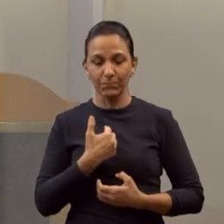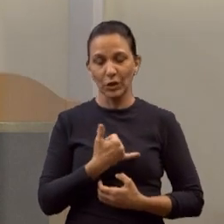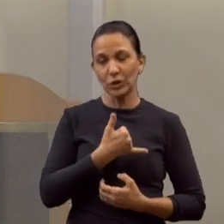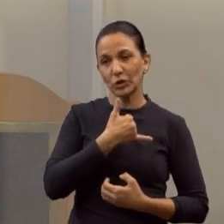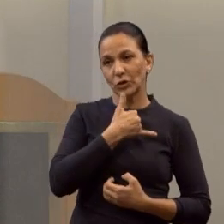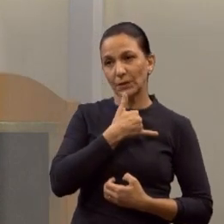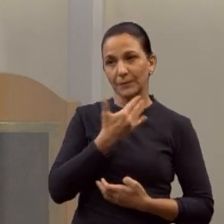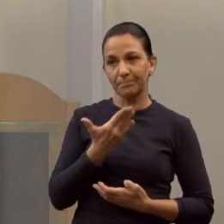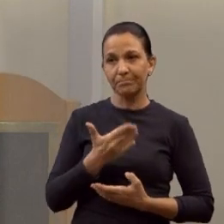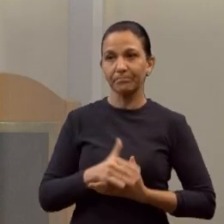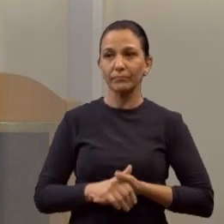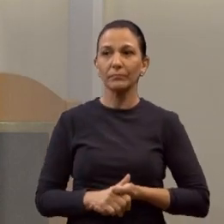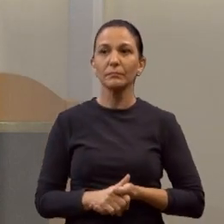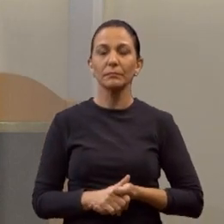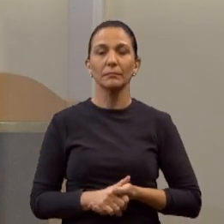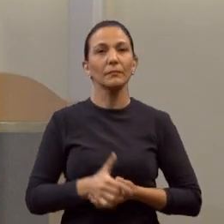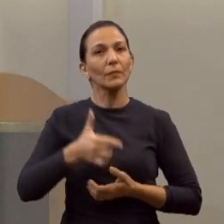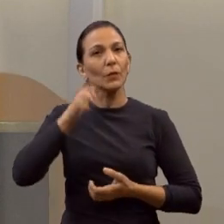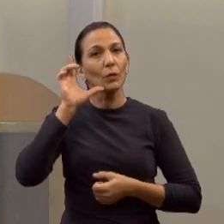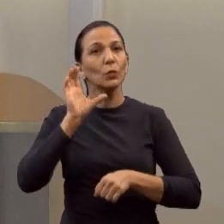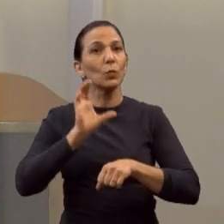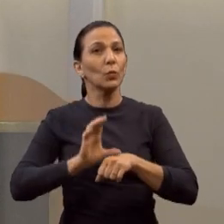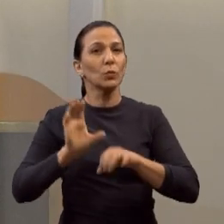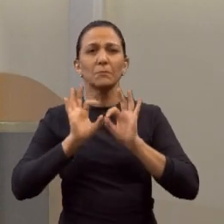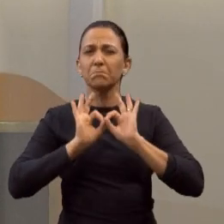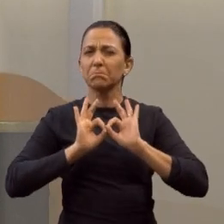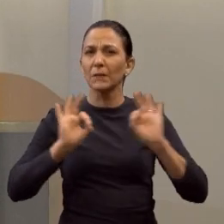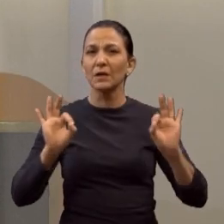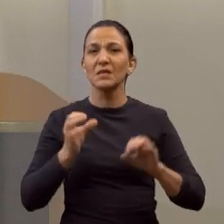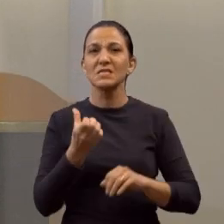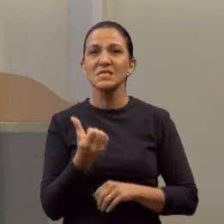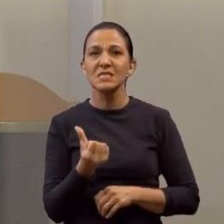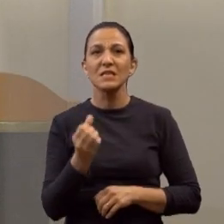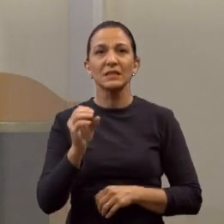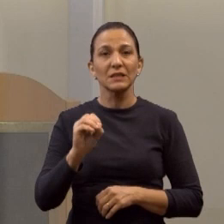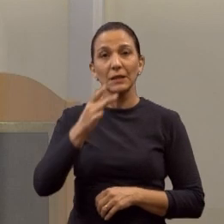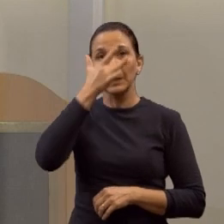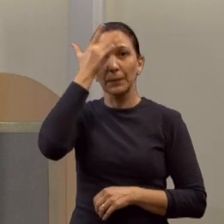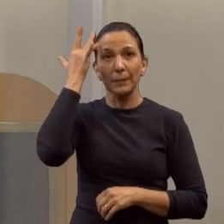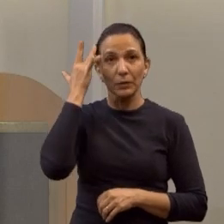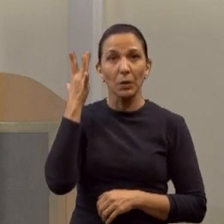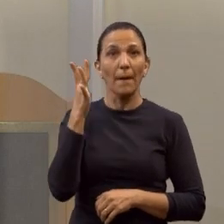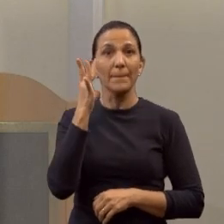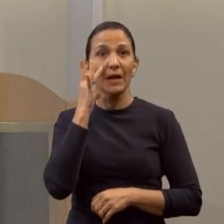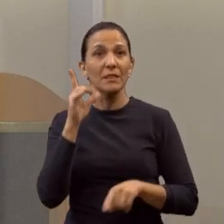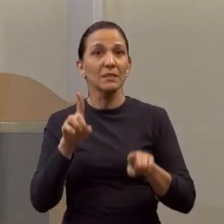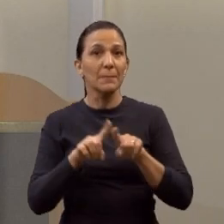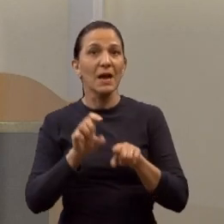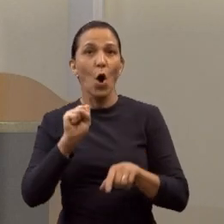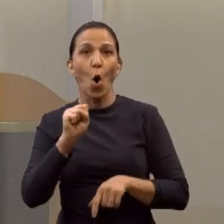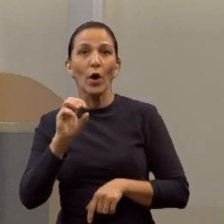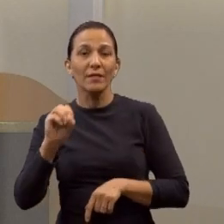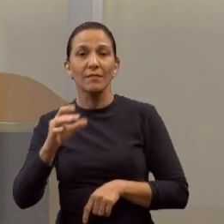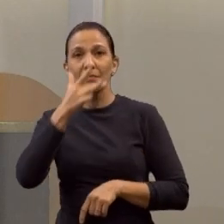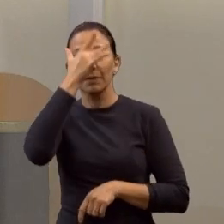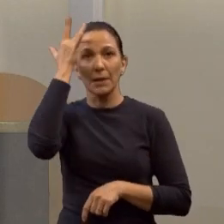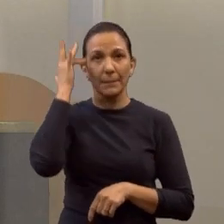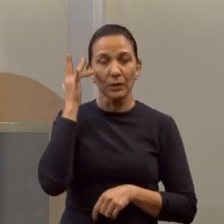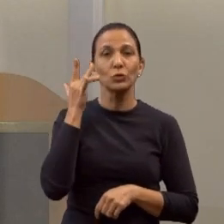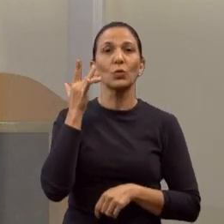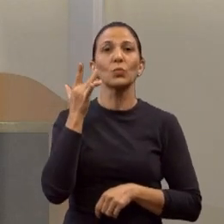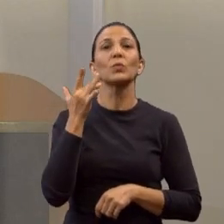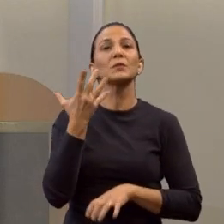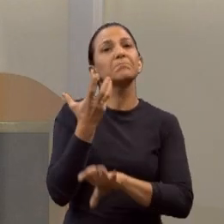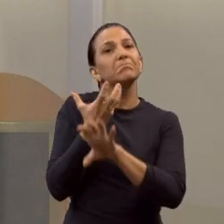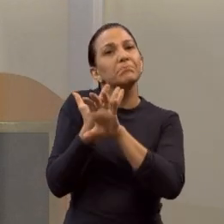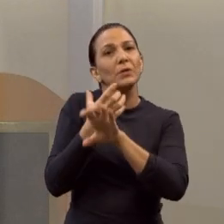E ontem a gente teve o curso aqui, foi maravilhoso. A gente teve mais de 60 pessoas presentes e mais de 80 pessoas no